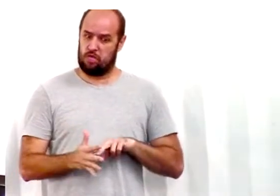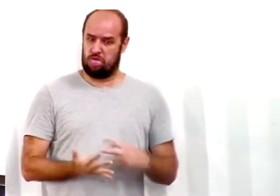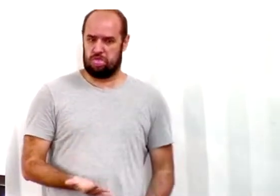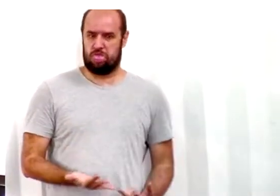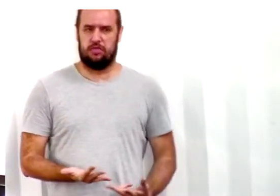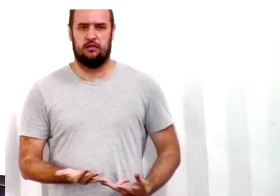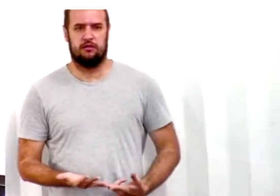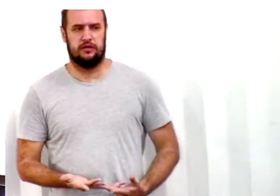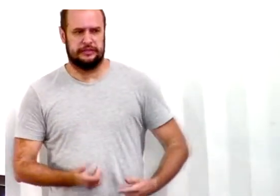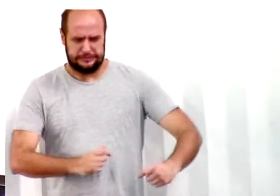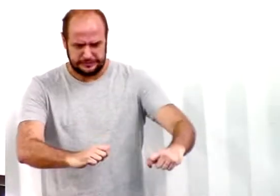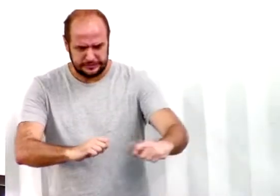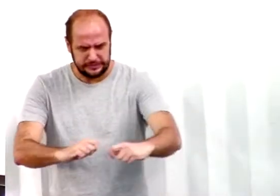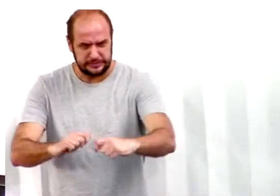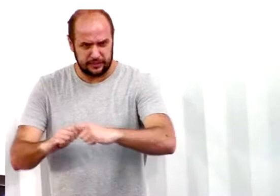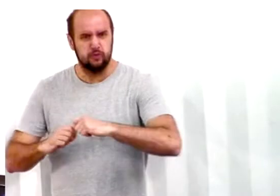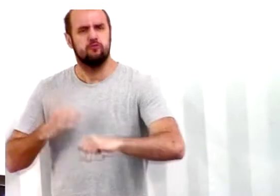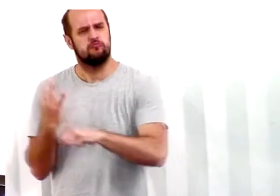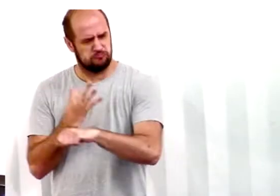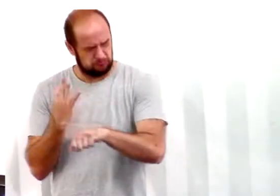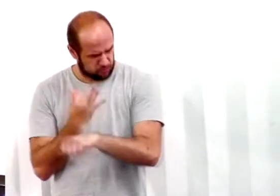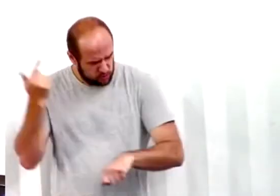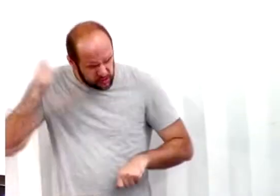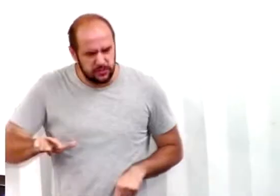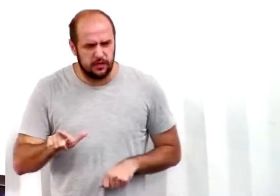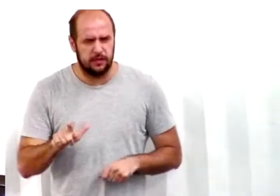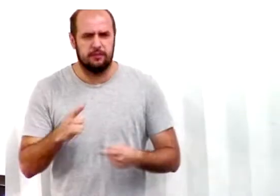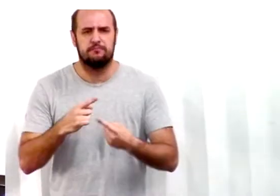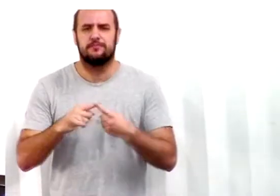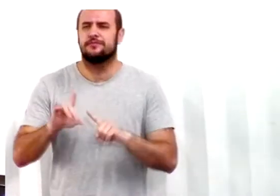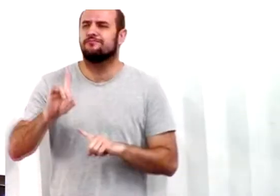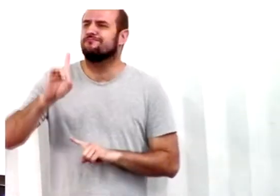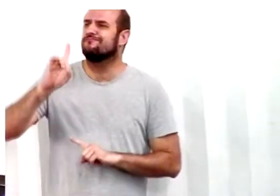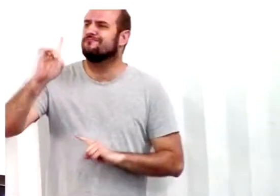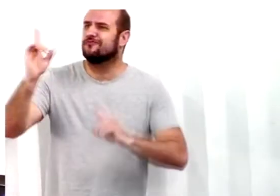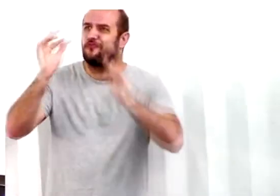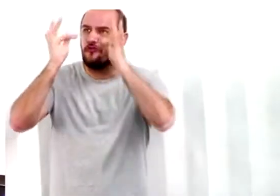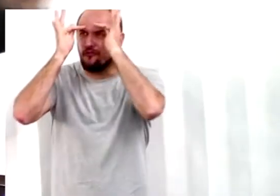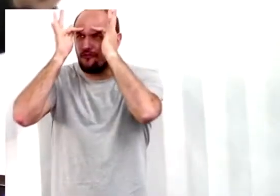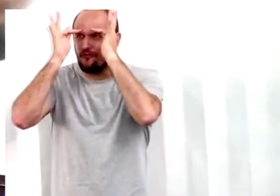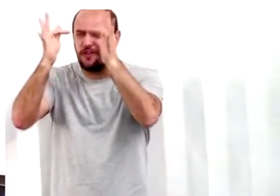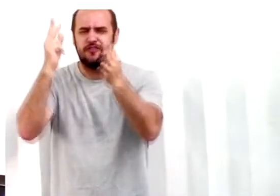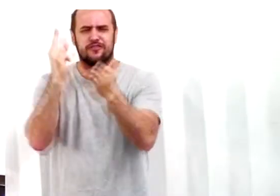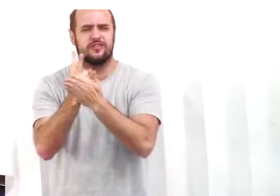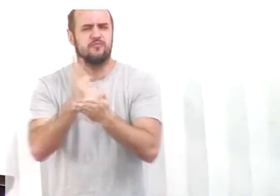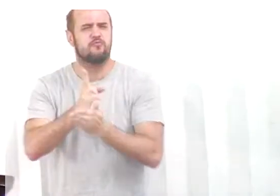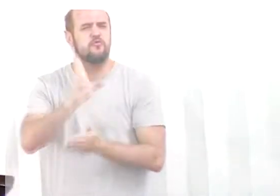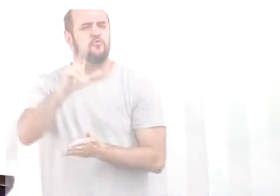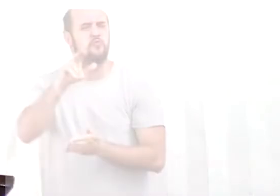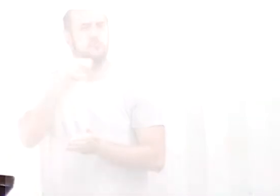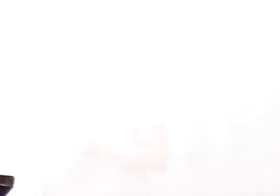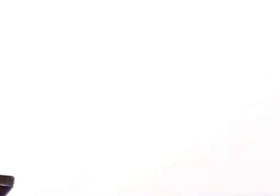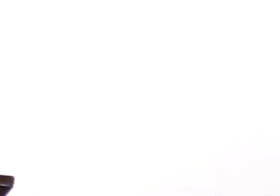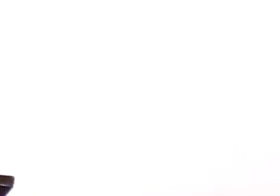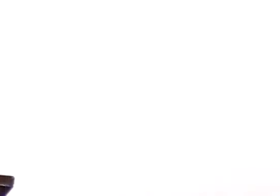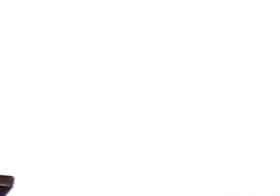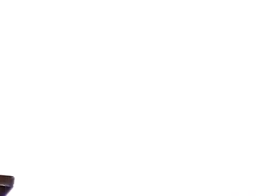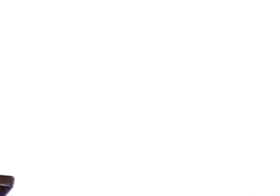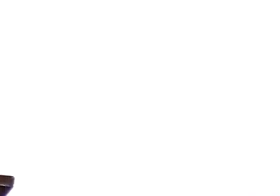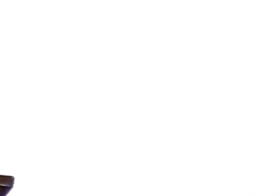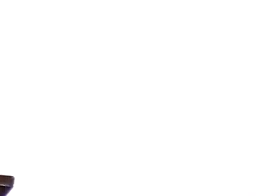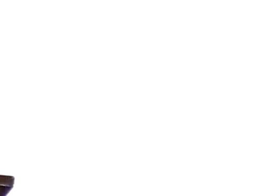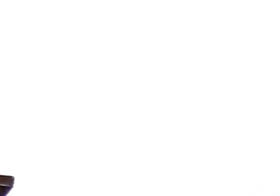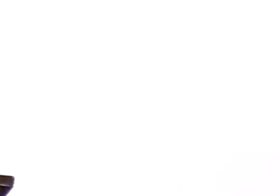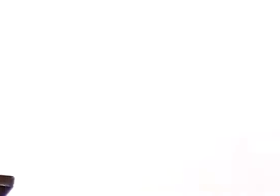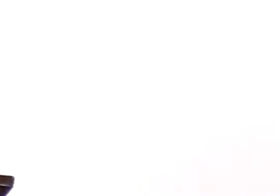sobreveio tentação que não fosse humana, mas Deus é fiel e não permitirá que sejais tentados além